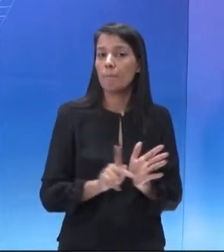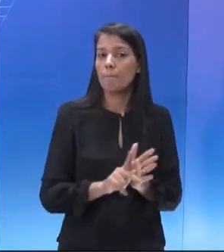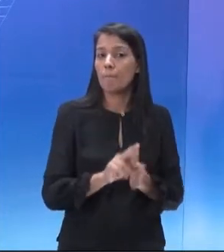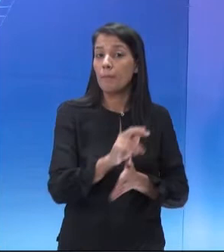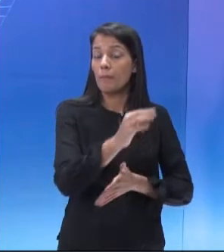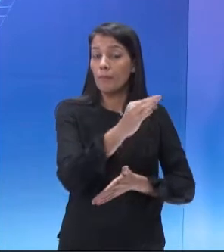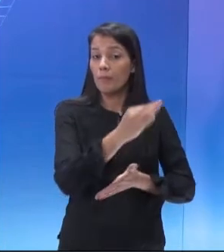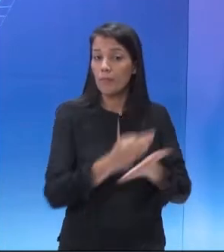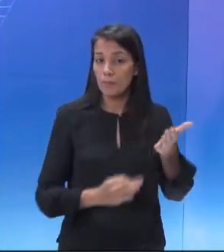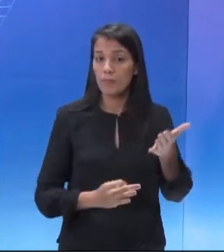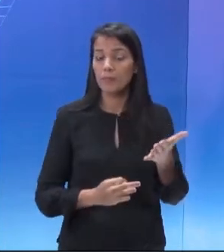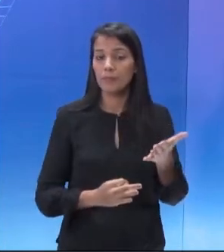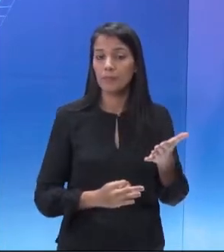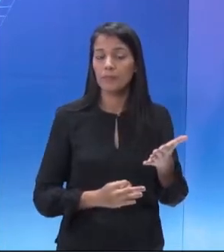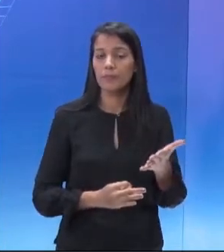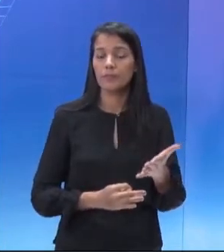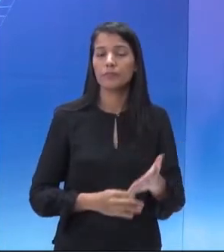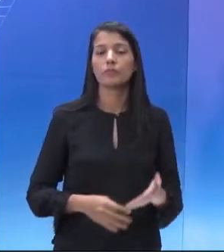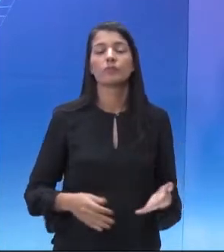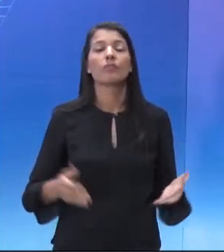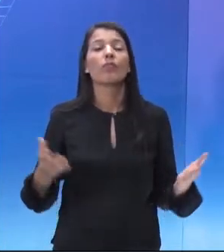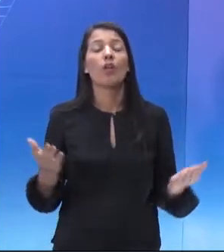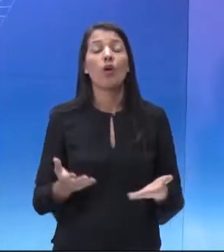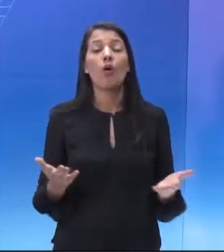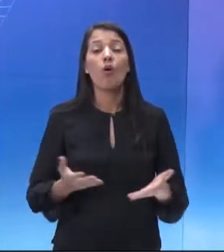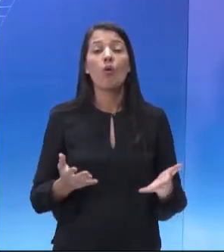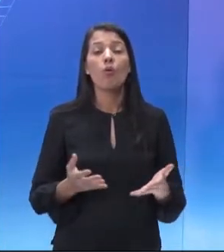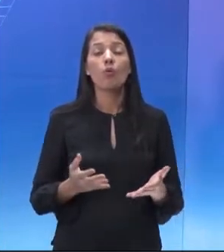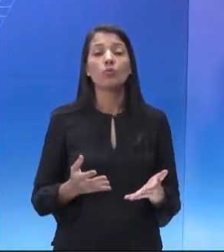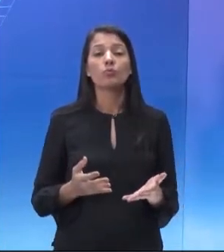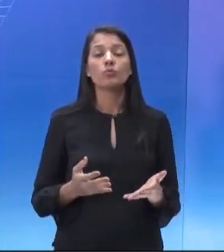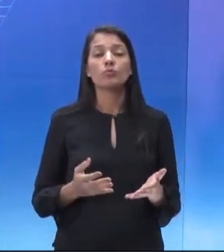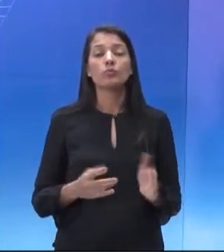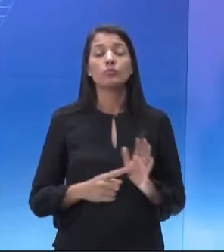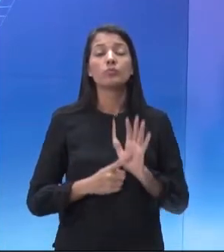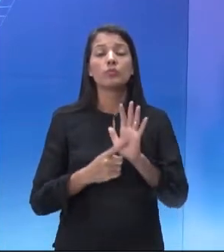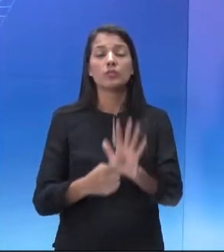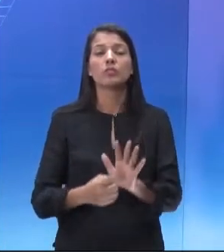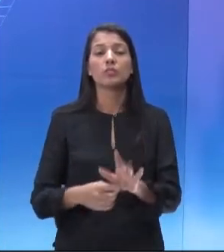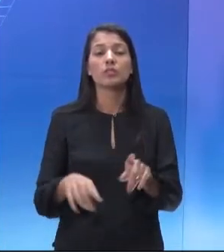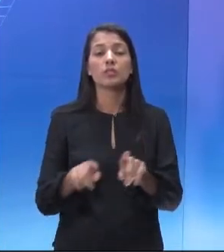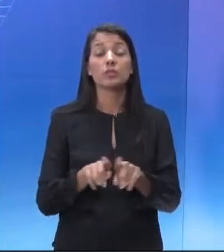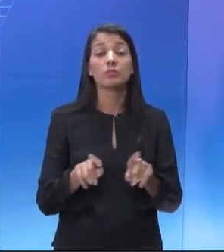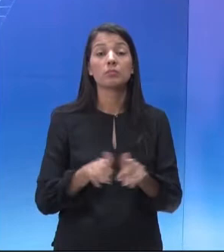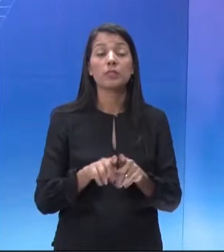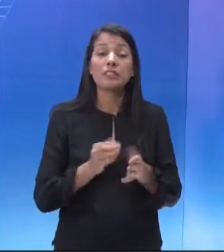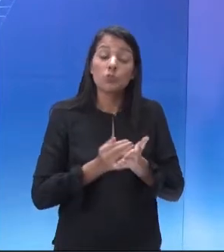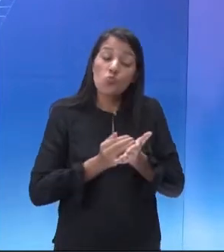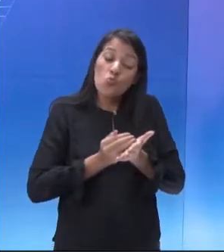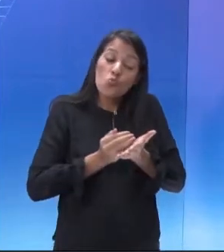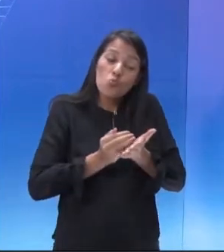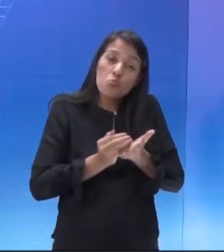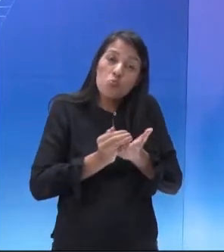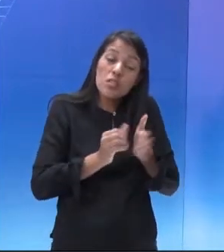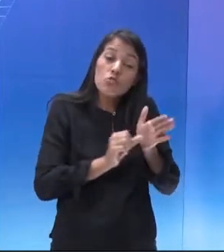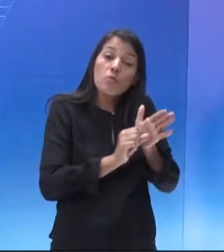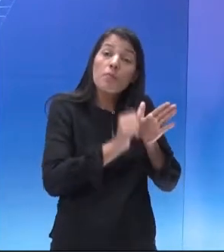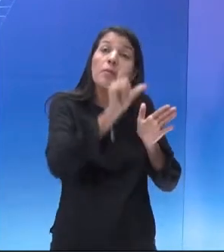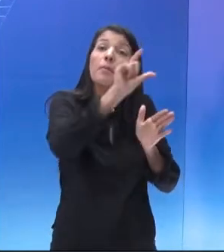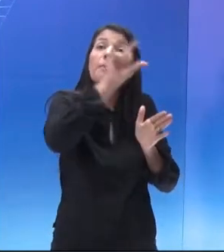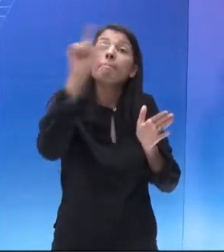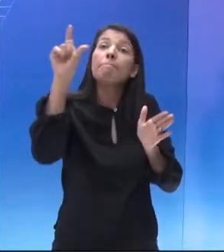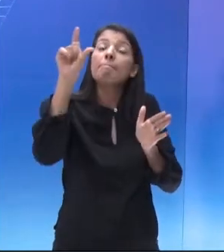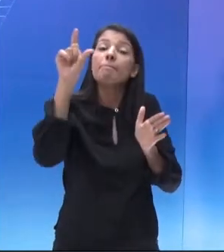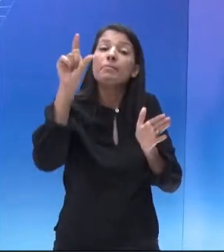no seu desenvolvimento. Eu quero fazer um destaque aqui para o início do parágrafo. Professor, o que é que eu escrevo no início do parágrafo, que eu tenho